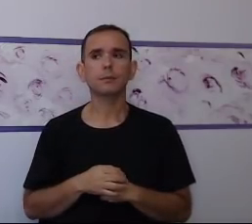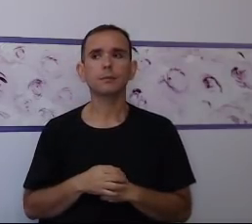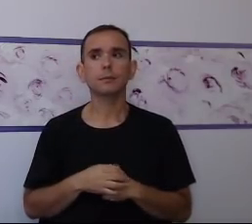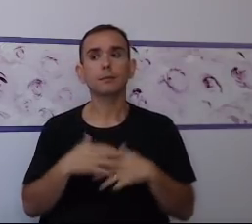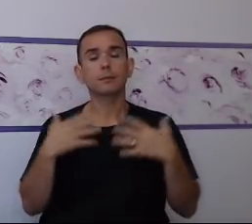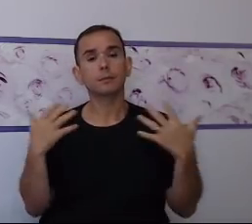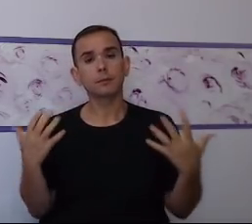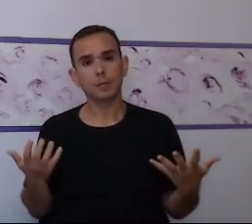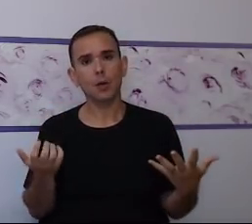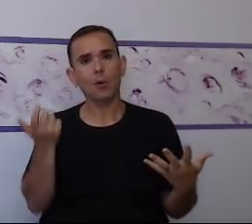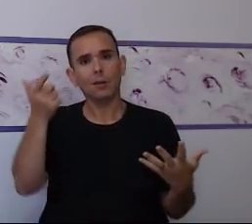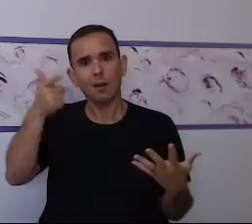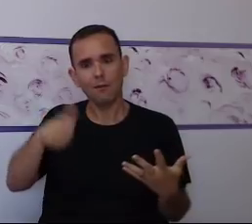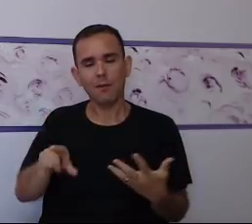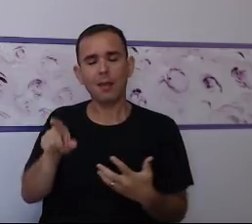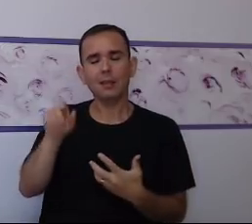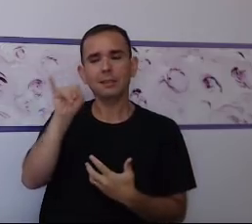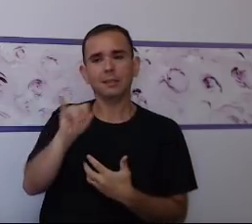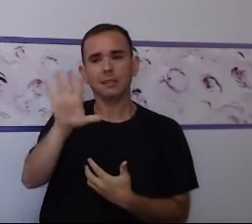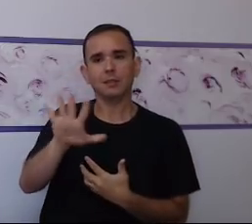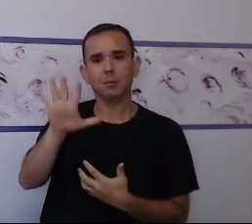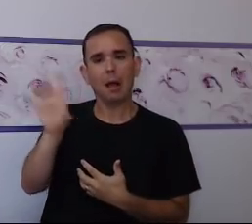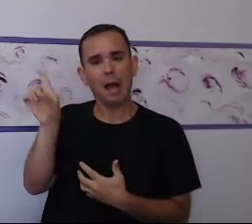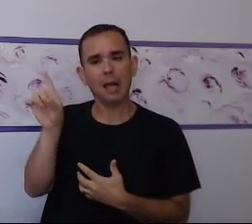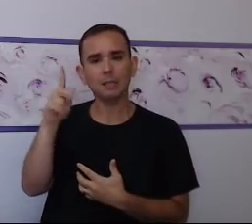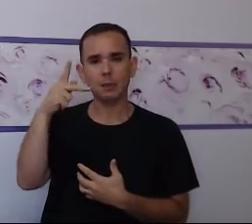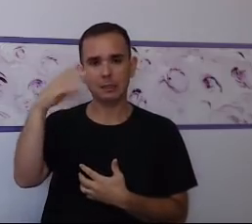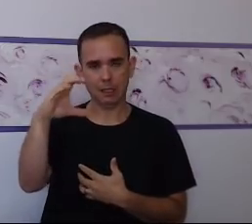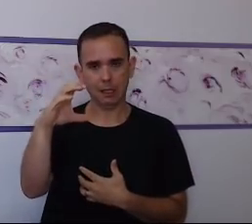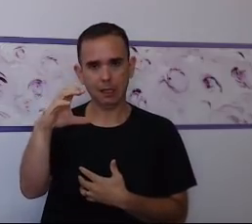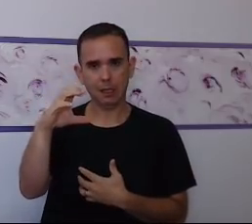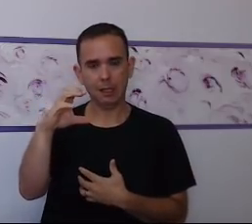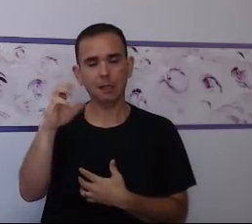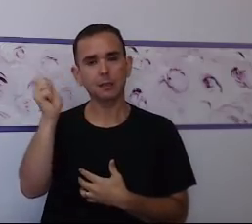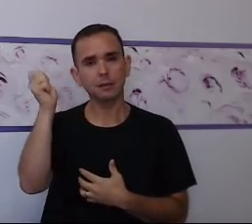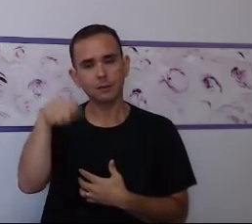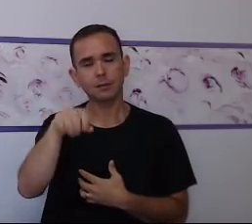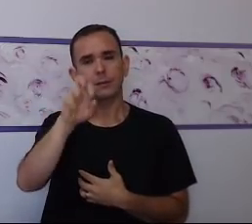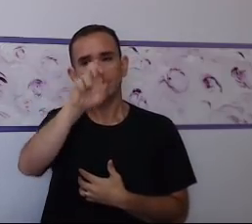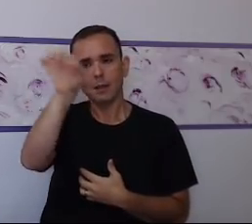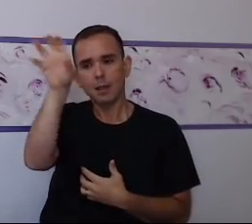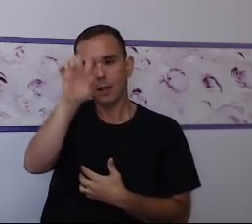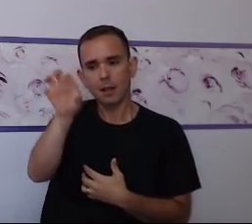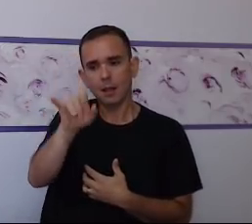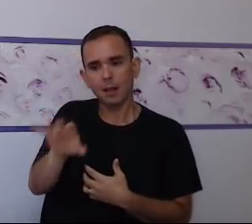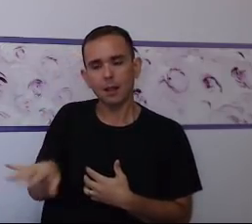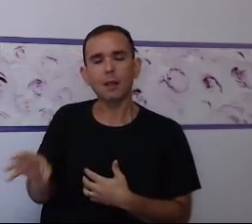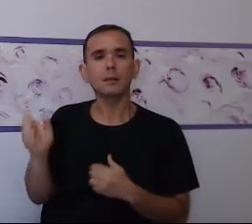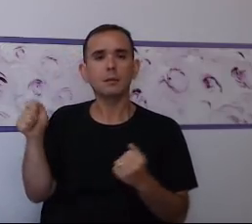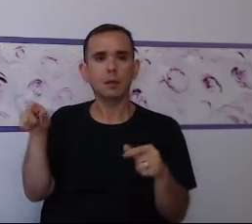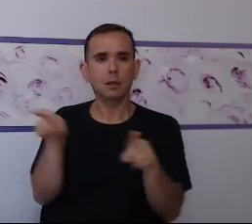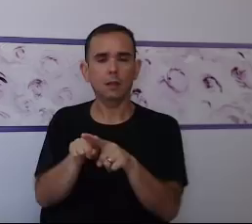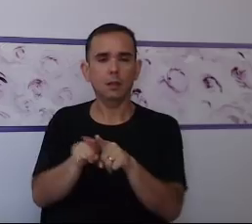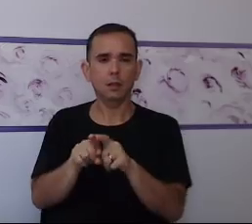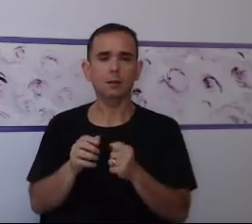Então, mais uma vez, a figura, né, da paralisia cerebral, a diplegia, hemiplegia e a quadriplegia.